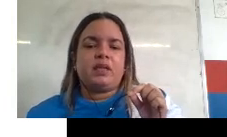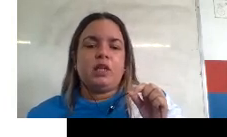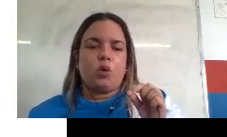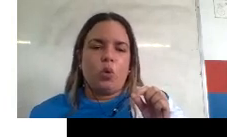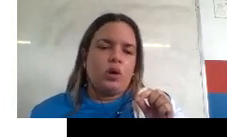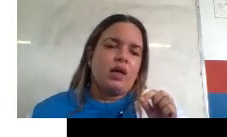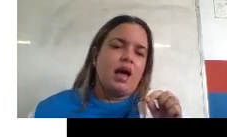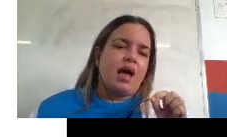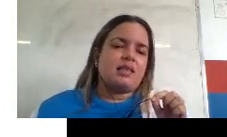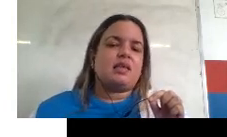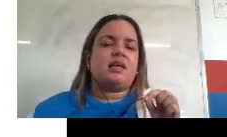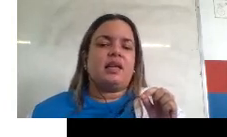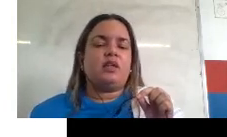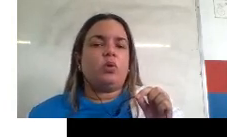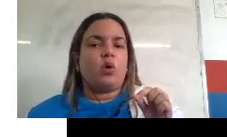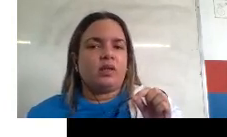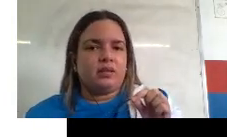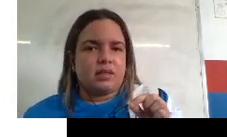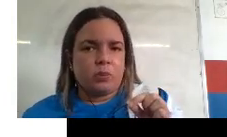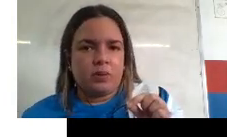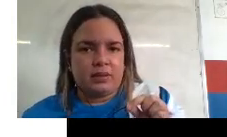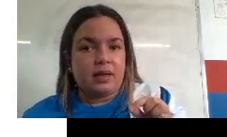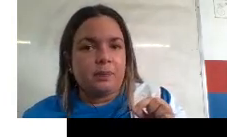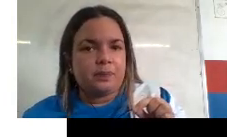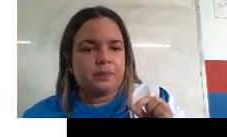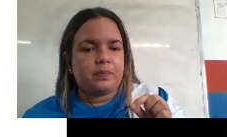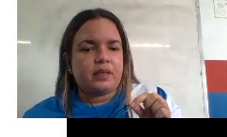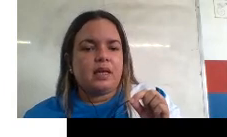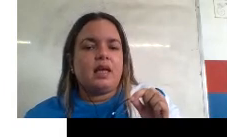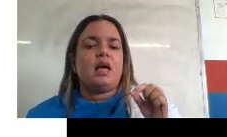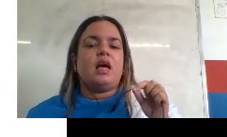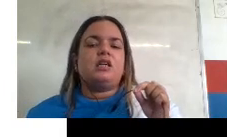independem de cor, raça, credo ou orientação política.